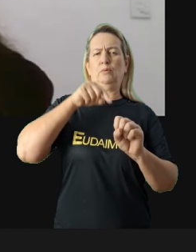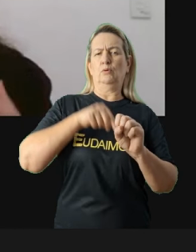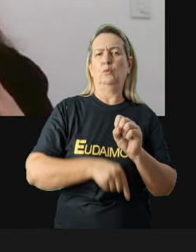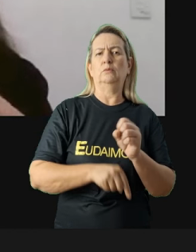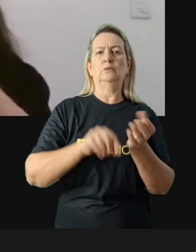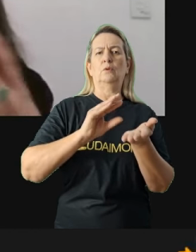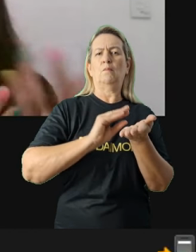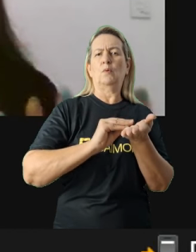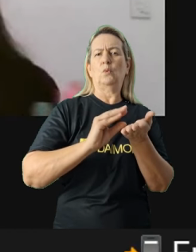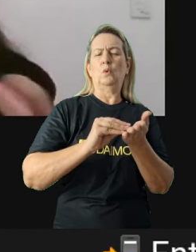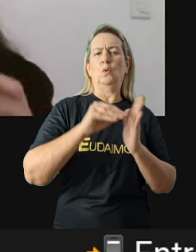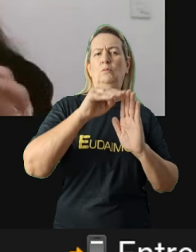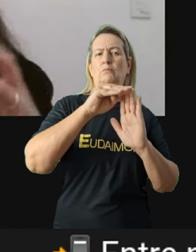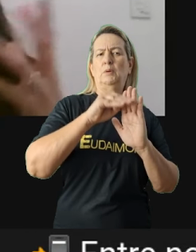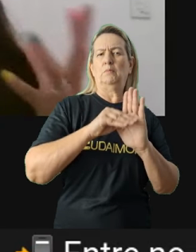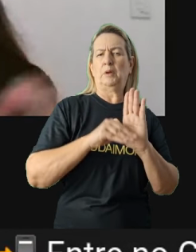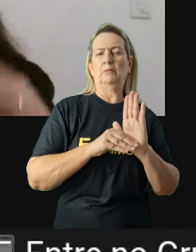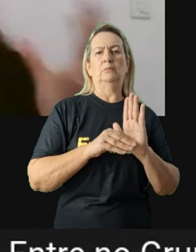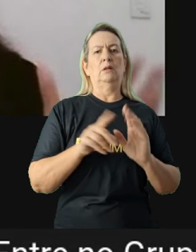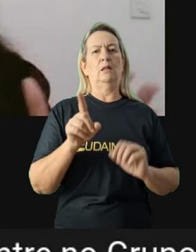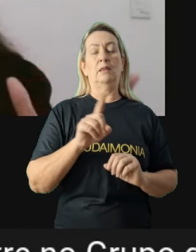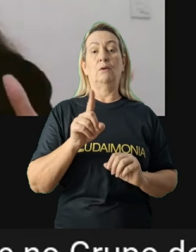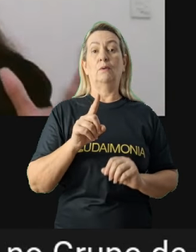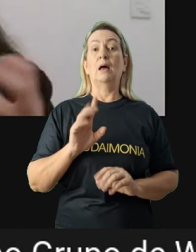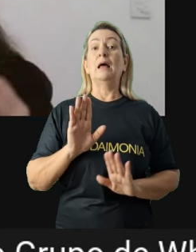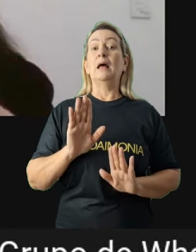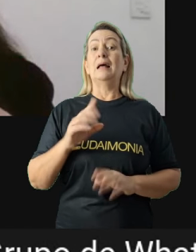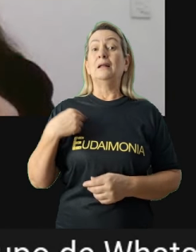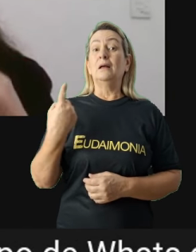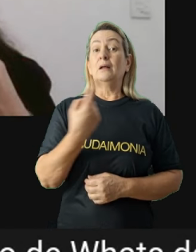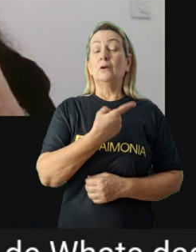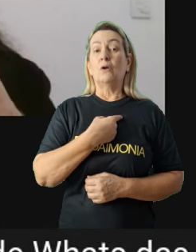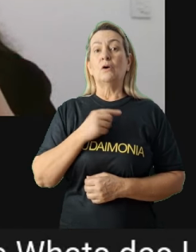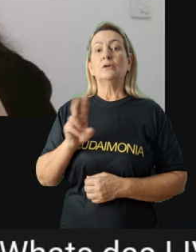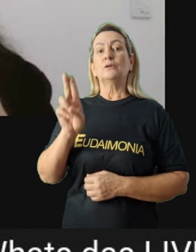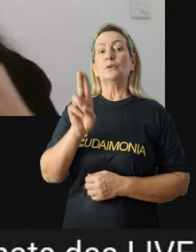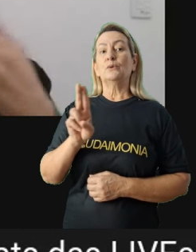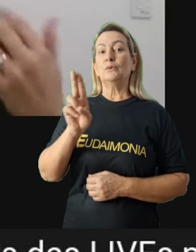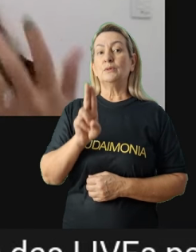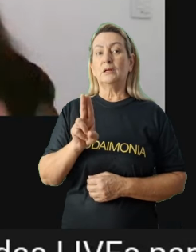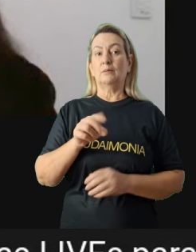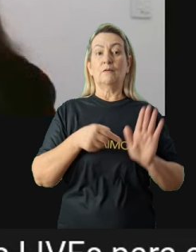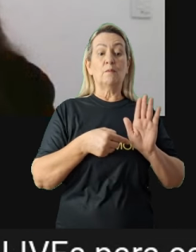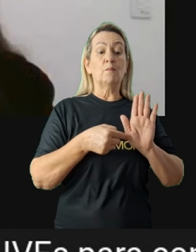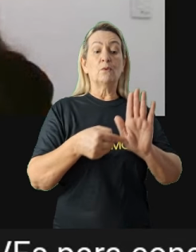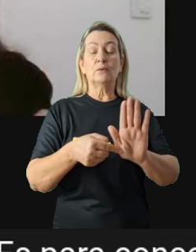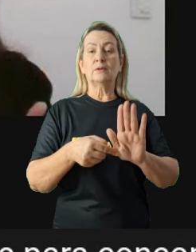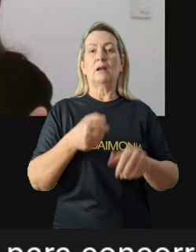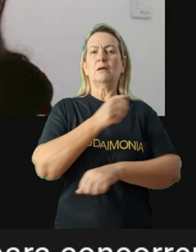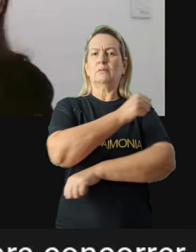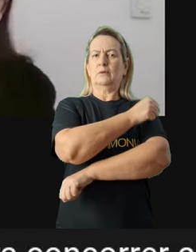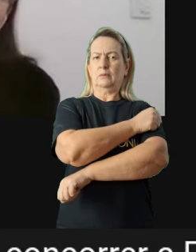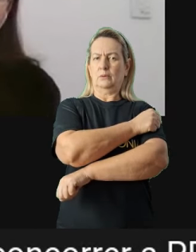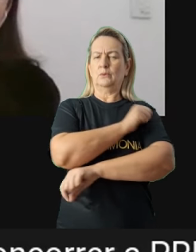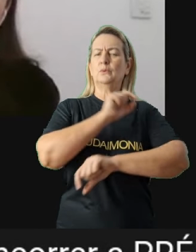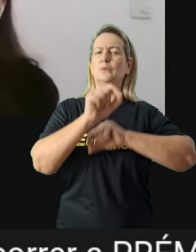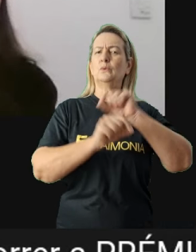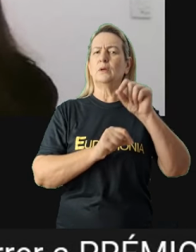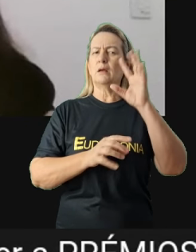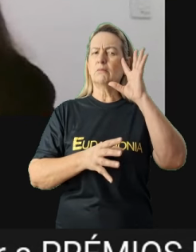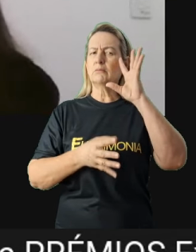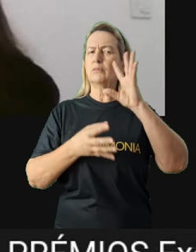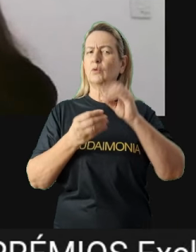a parte da programação, do sistema dos dados, dos zeros e uns. Não, mas o que nós, como usuários, e que vamos repassar para o nosso